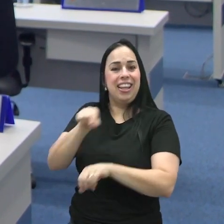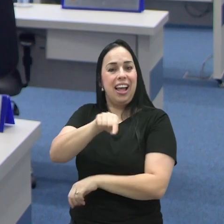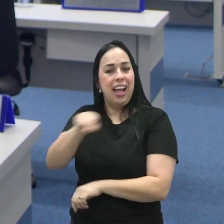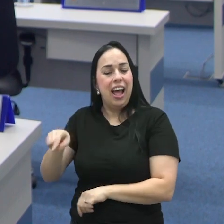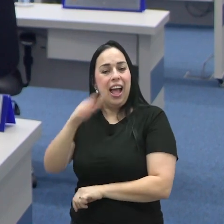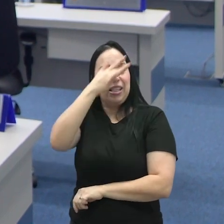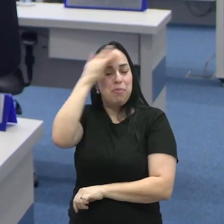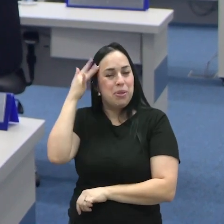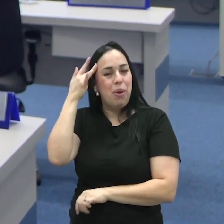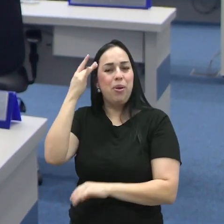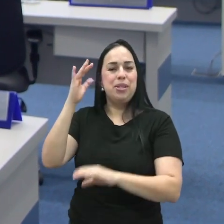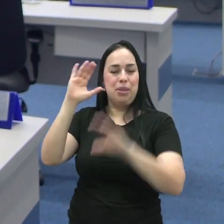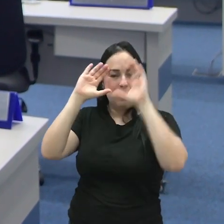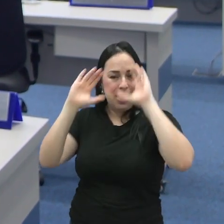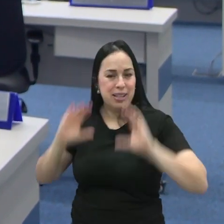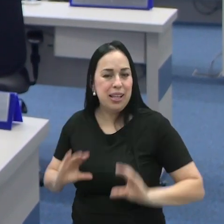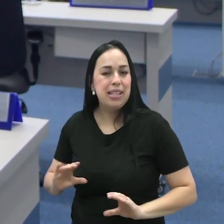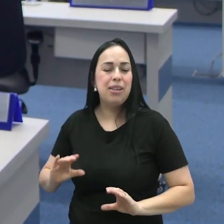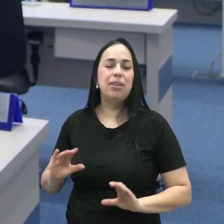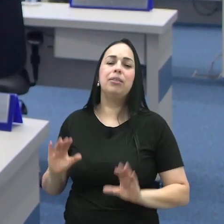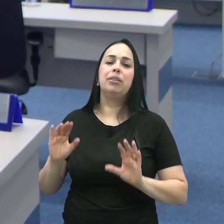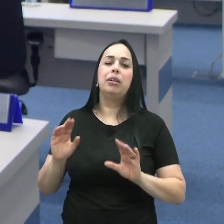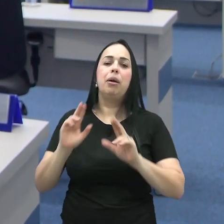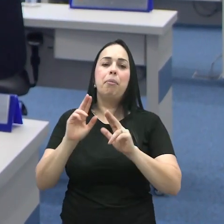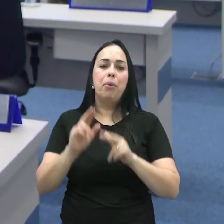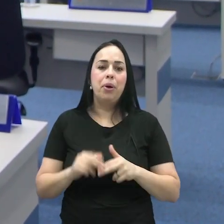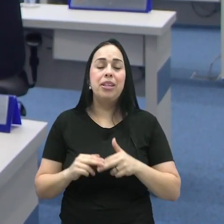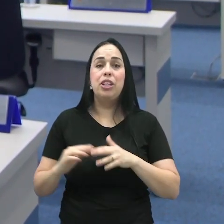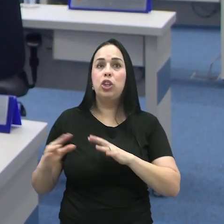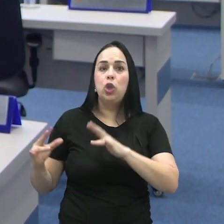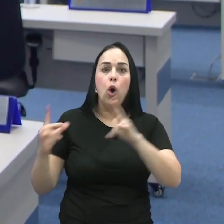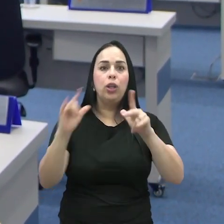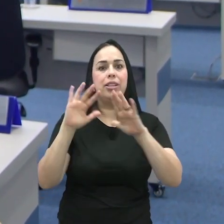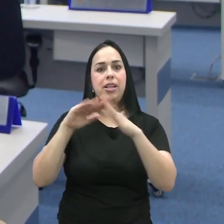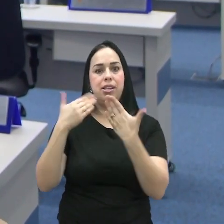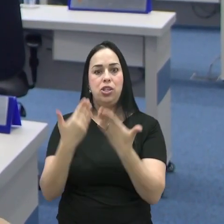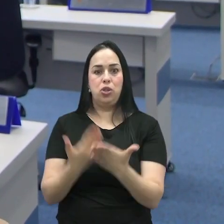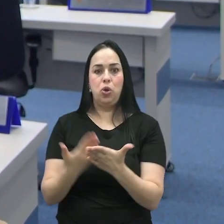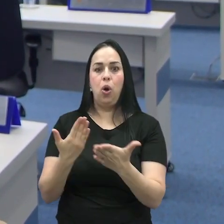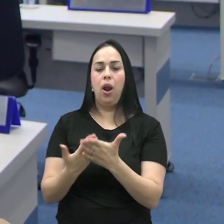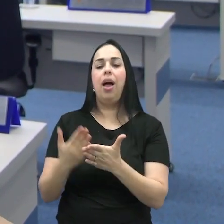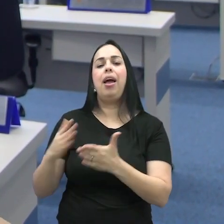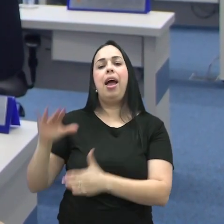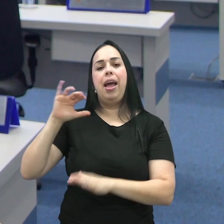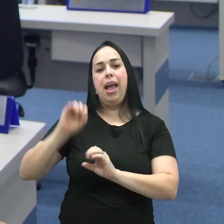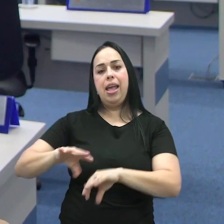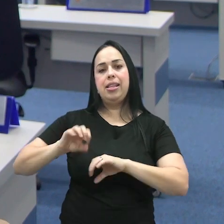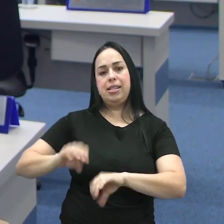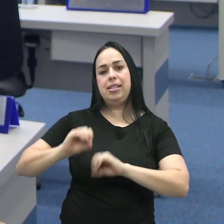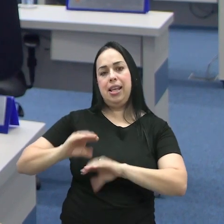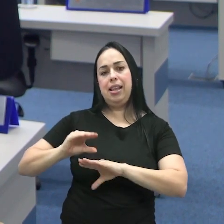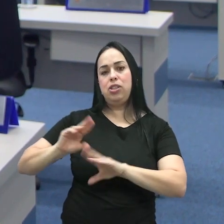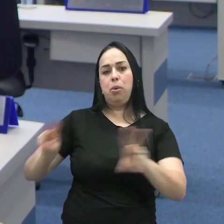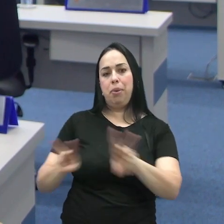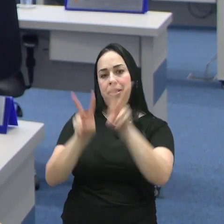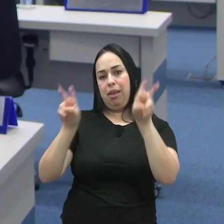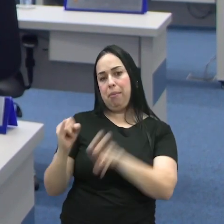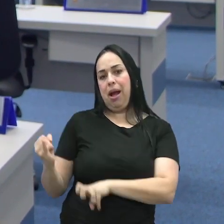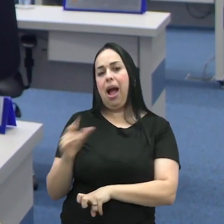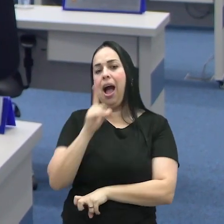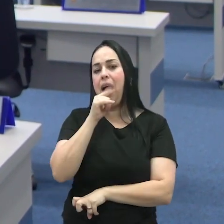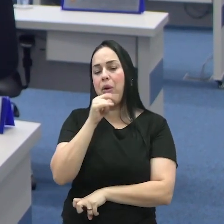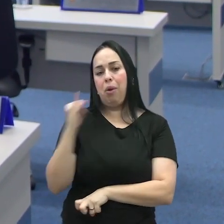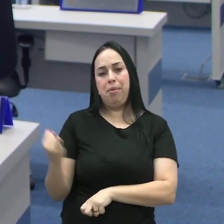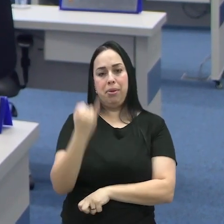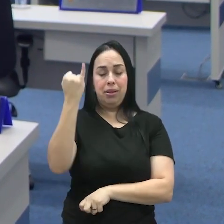cidadão na educação, e essa data quase todas as escolas está dentro da grade municipal, então isso é muito importante.